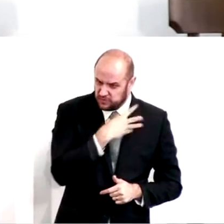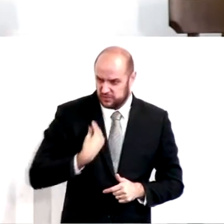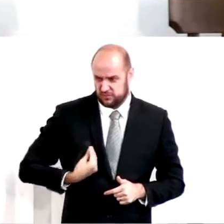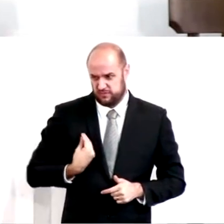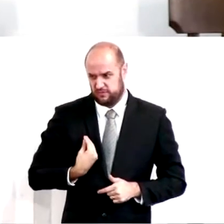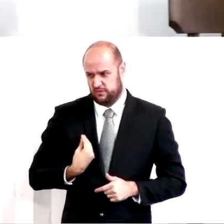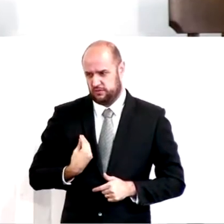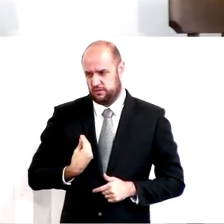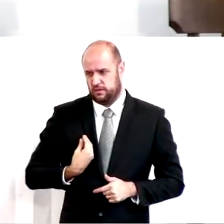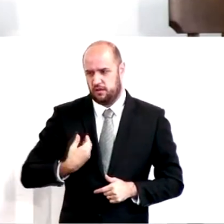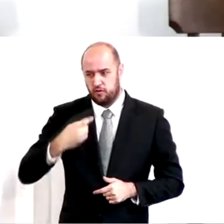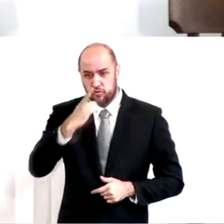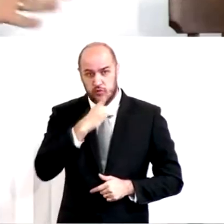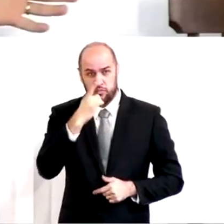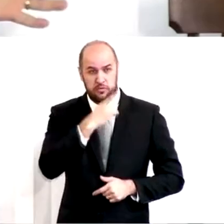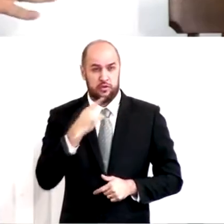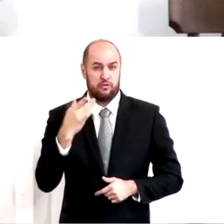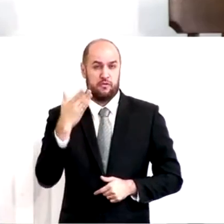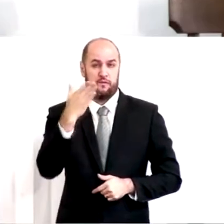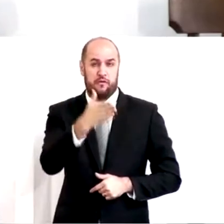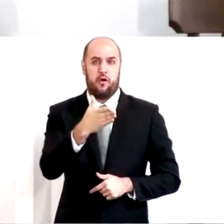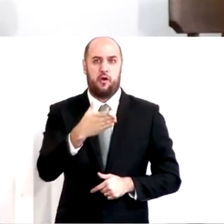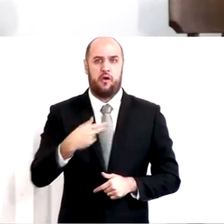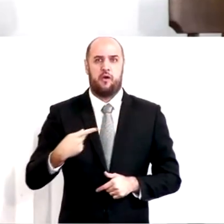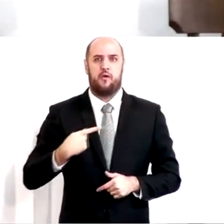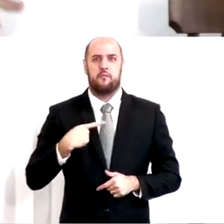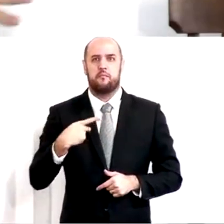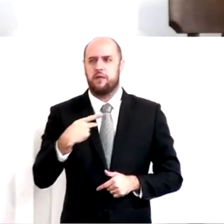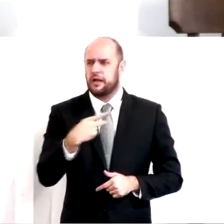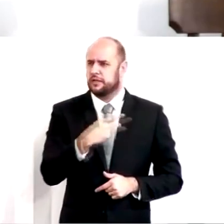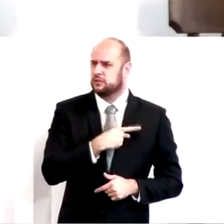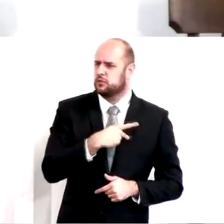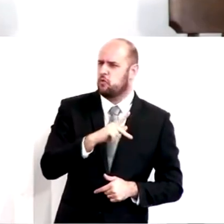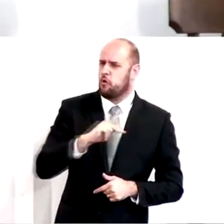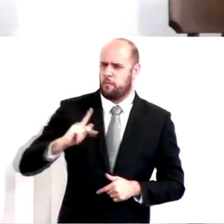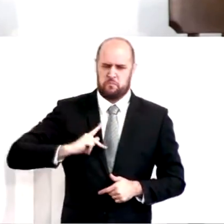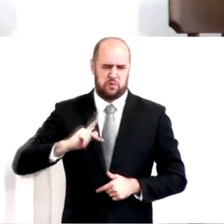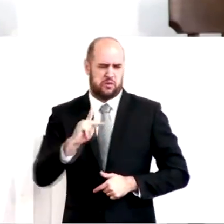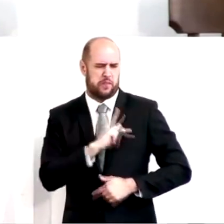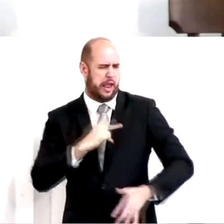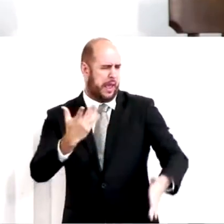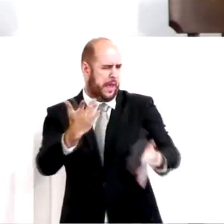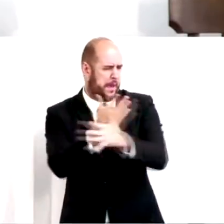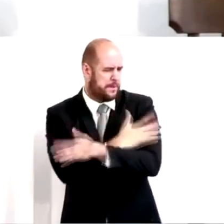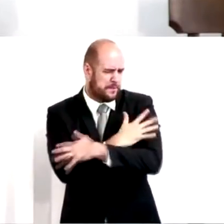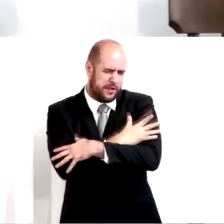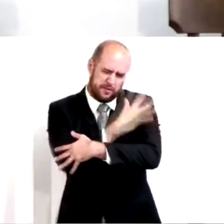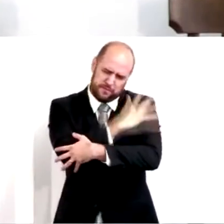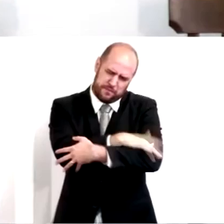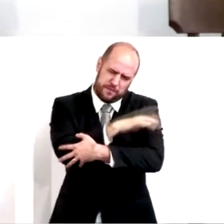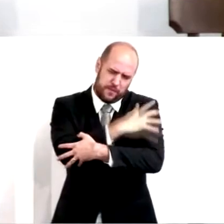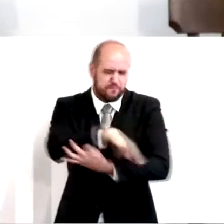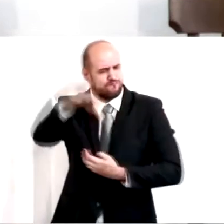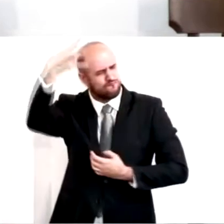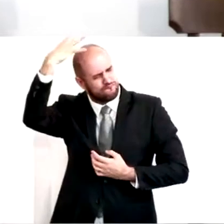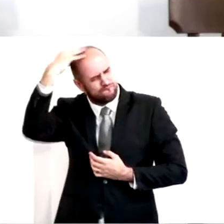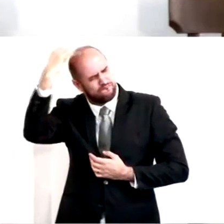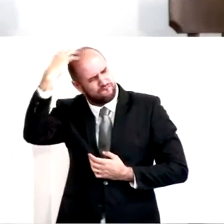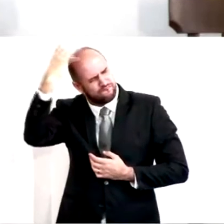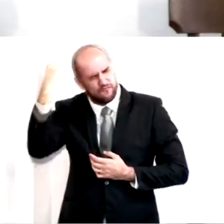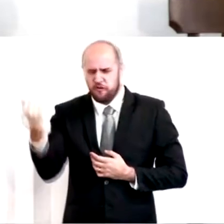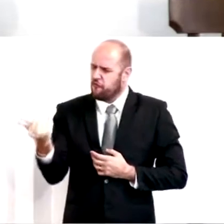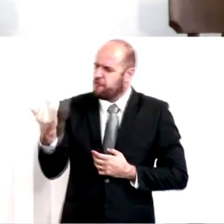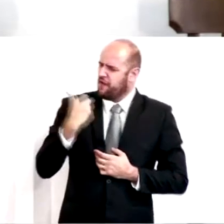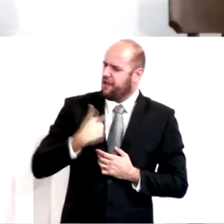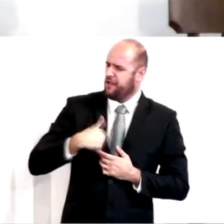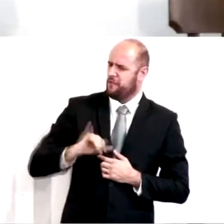eu vou no domingo e o pastor e todos os presbíteros me abraçam e fazem carinho no meu cabelo e dizem, você